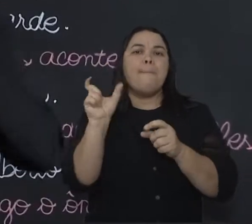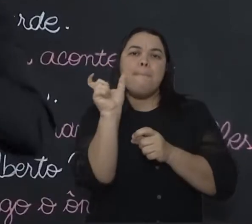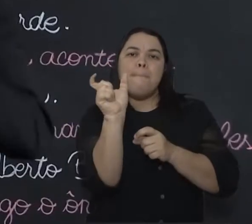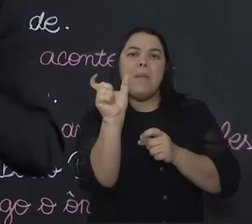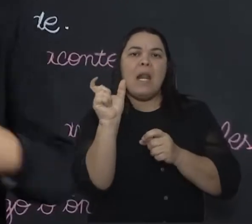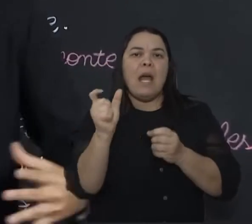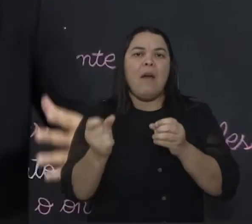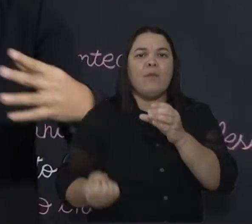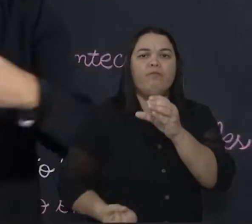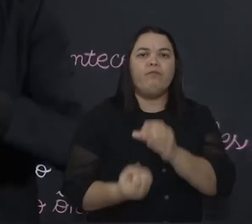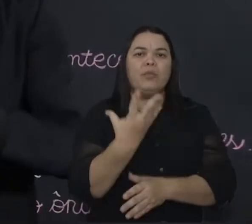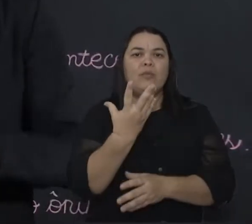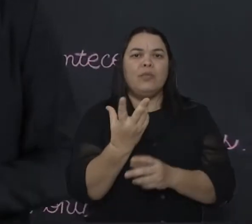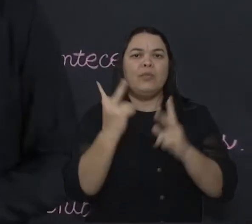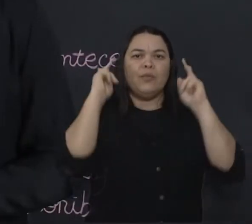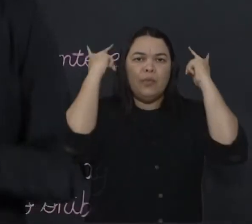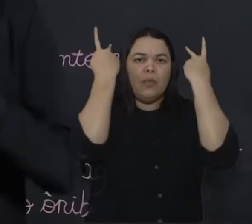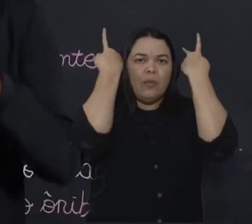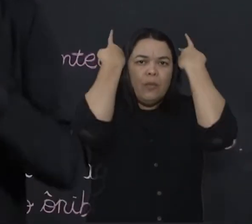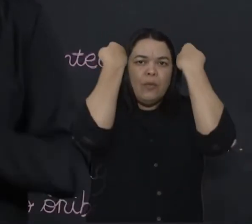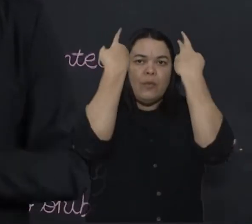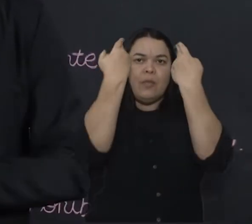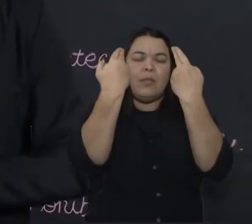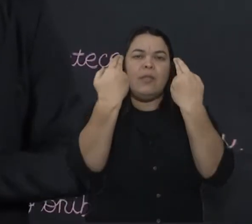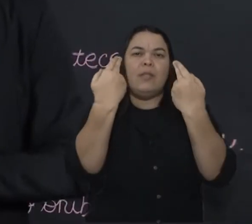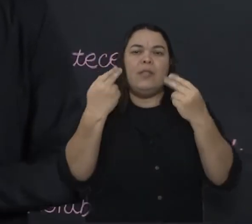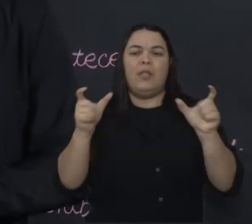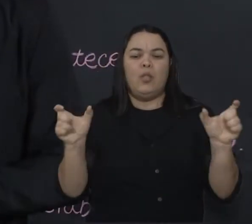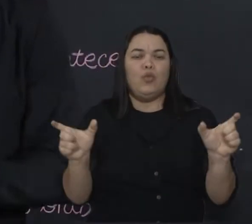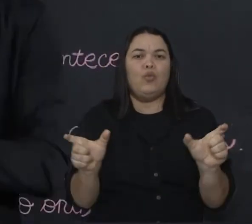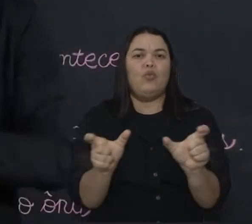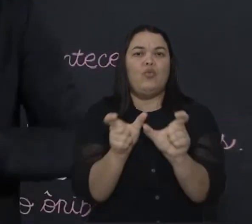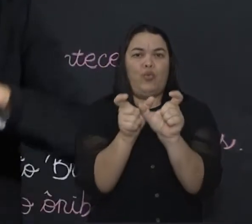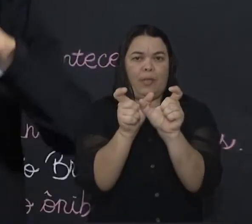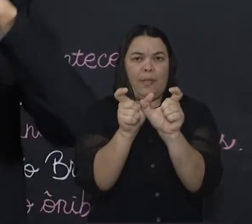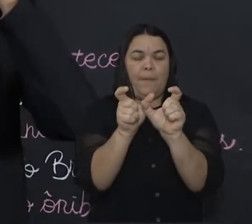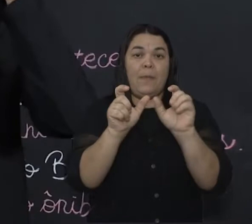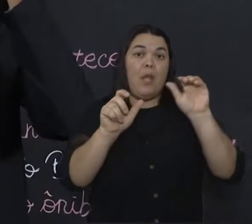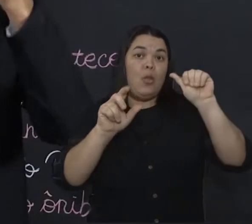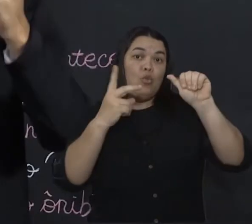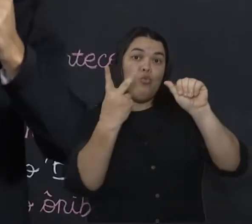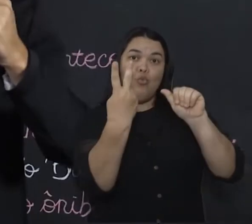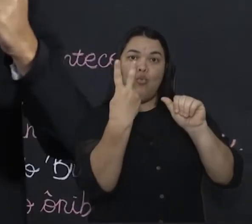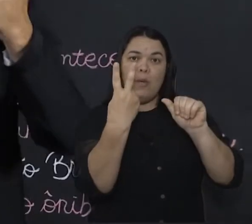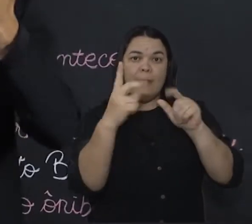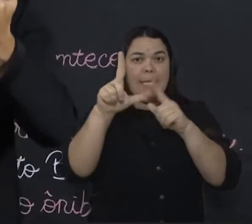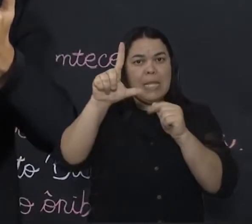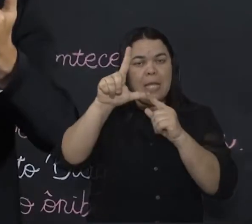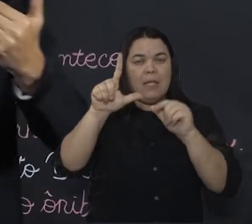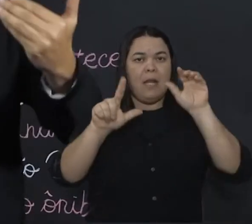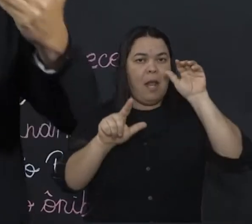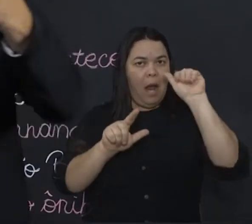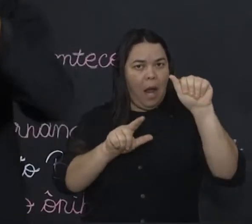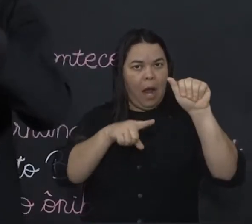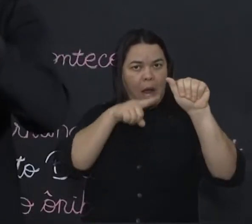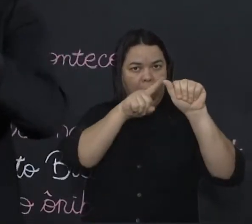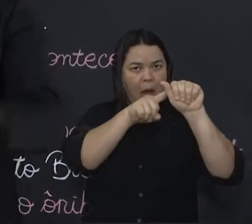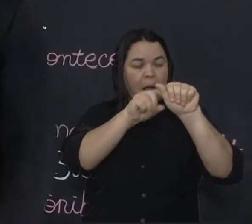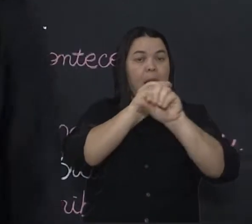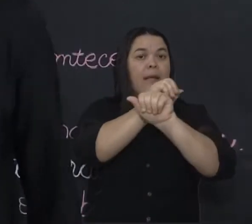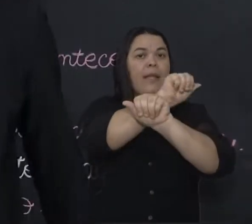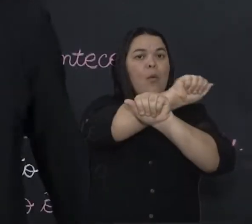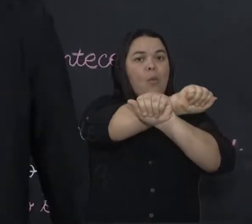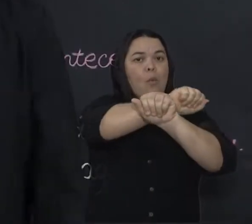é o encontro, é a fusão de duas ocorrências da letra A. Geralmente, a preposição A com o artigo A. Esse encontro